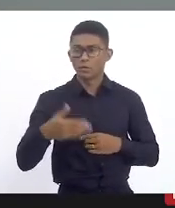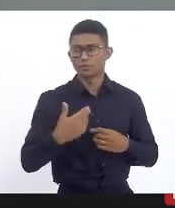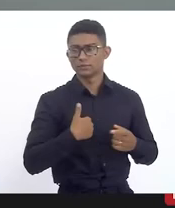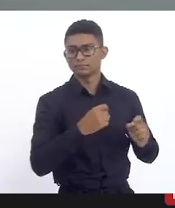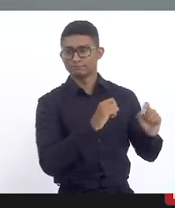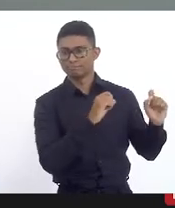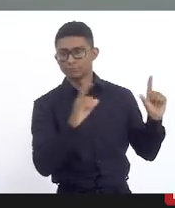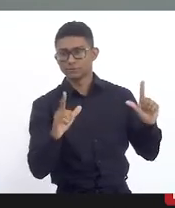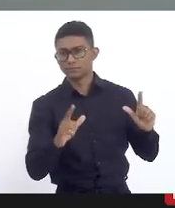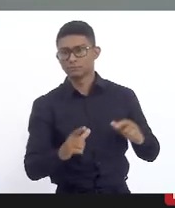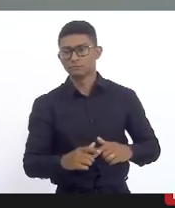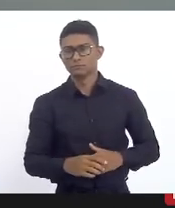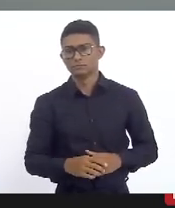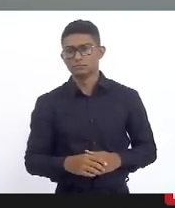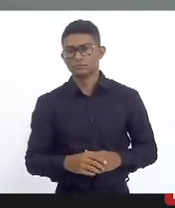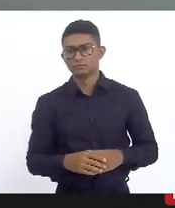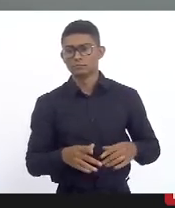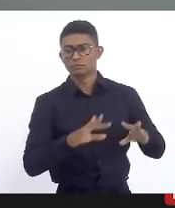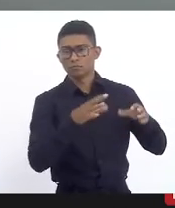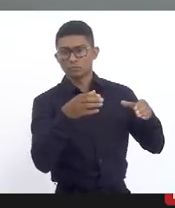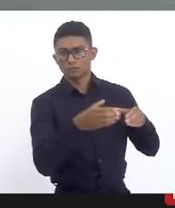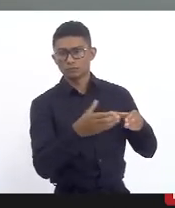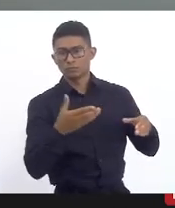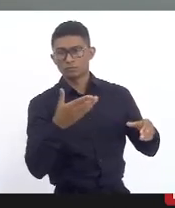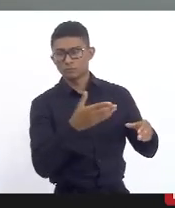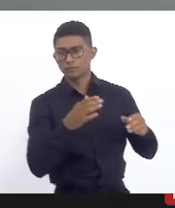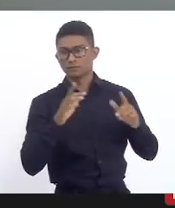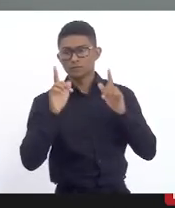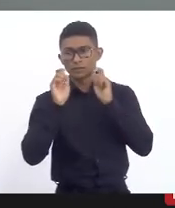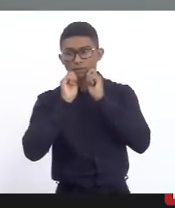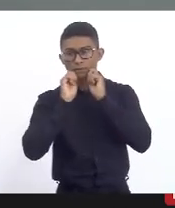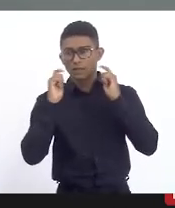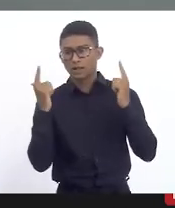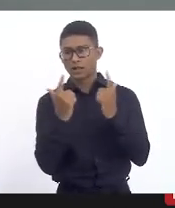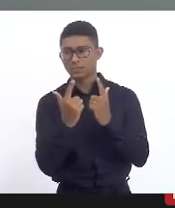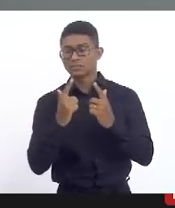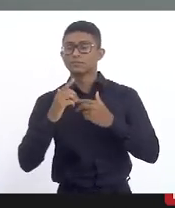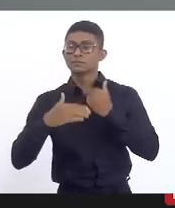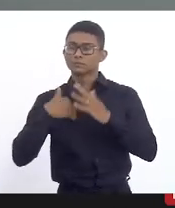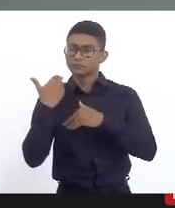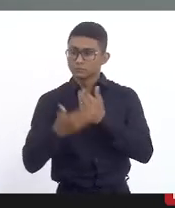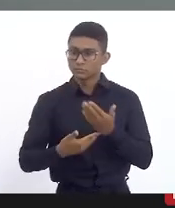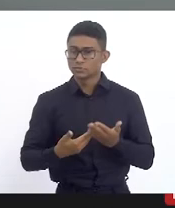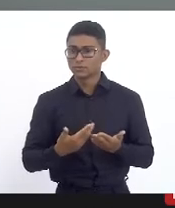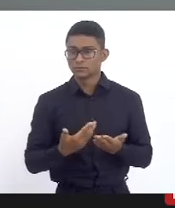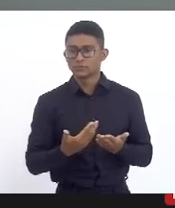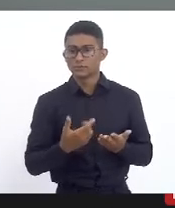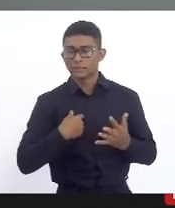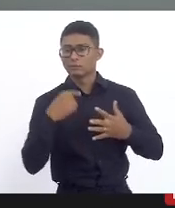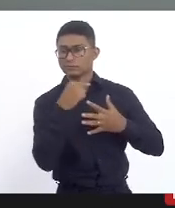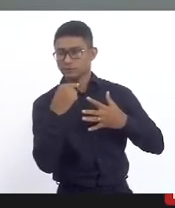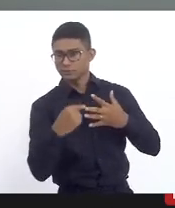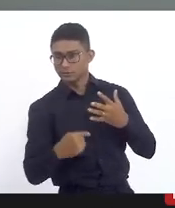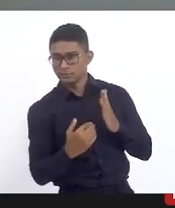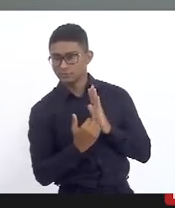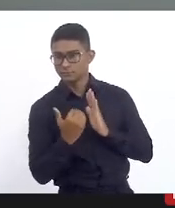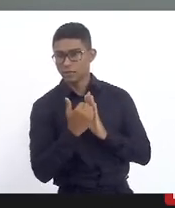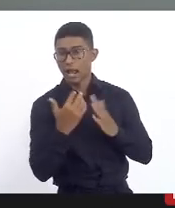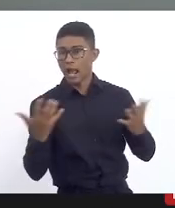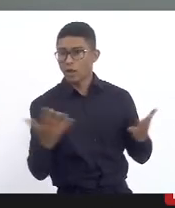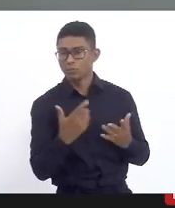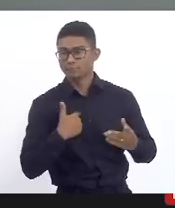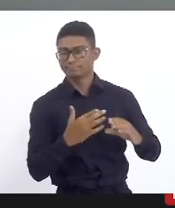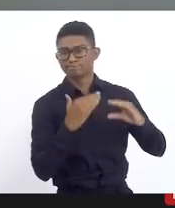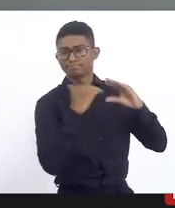imediatamente aí para a Comissão de Saneamento Ambiental da LERJ, e obviamente depois eu posso até redigir algo detalhado, mas a exposição já vou mandar agora,